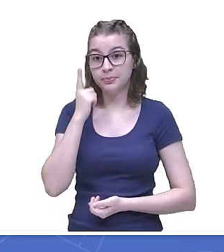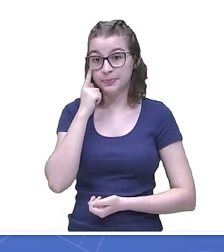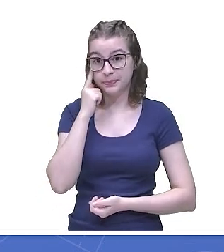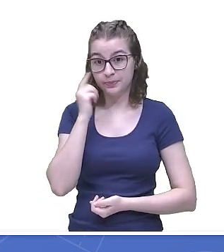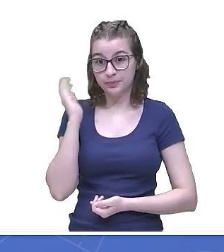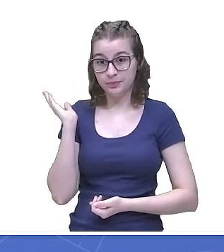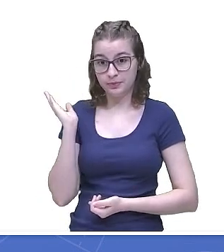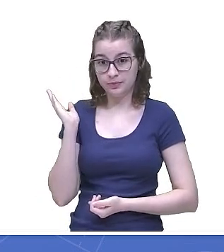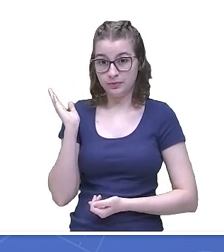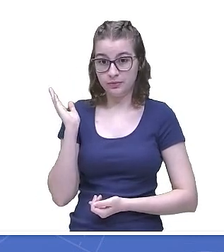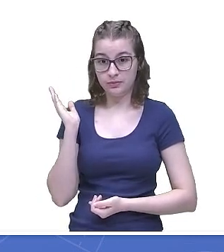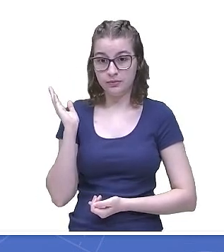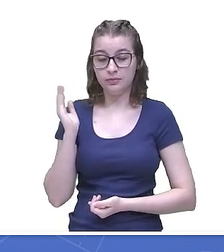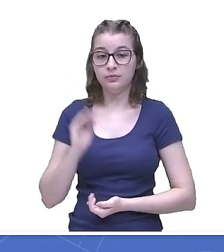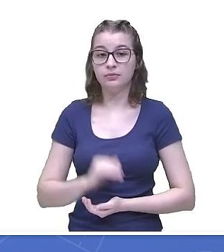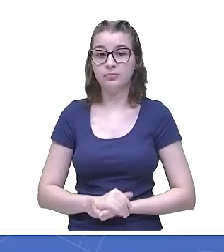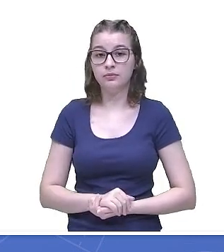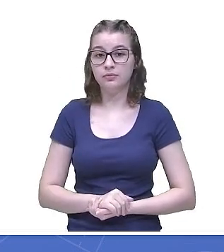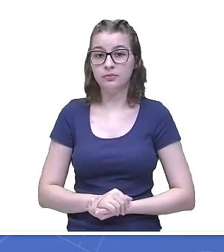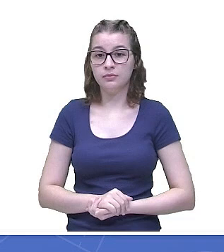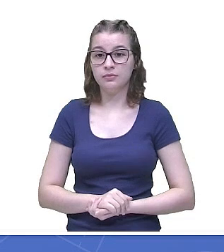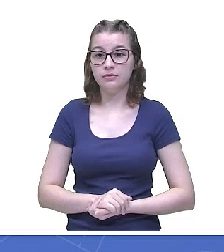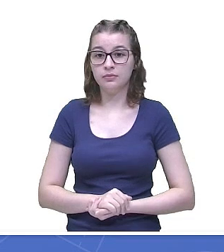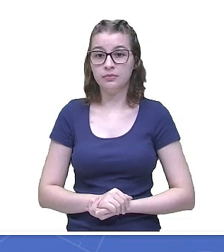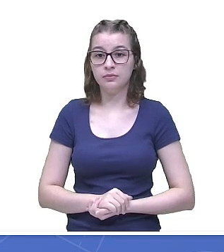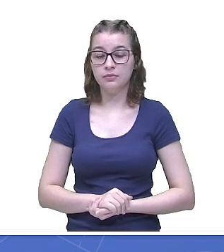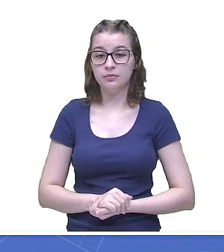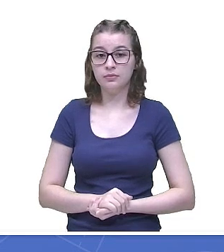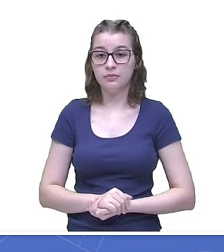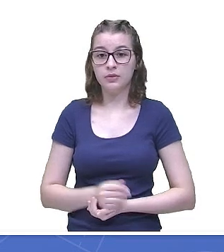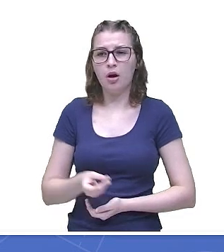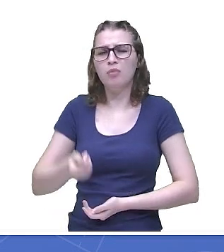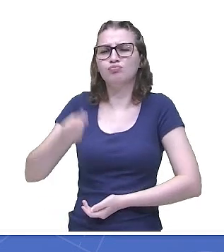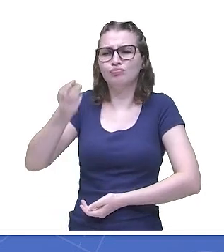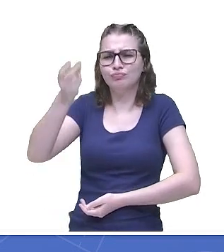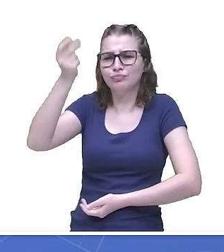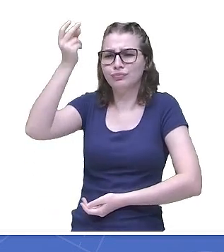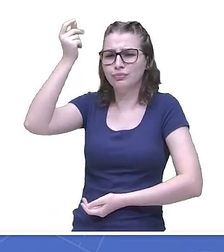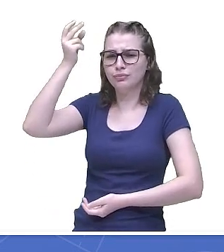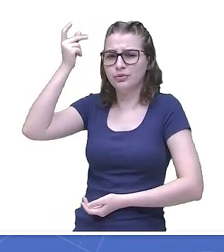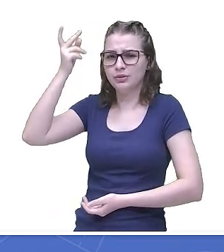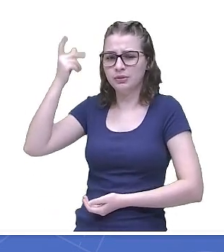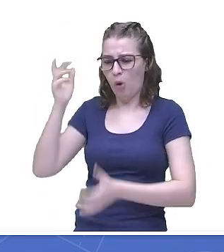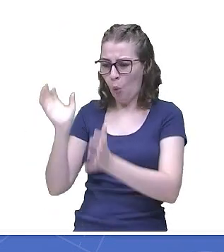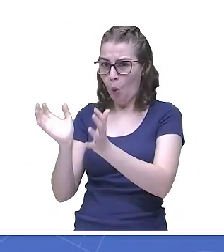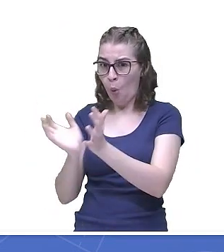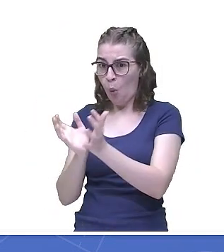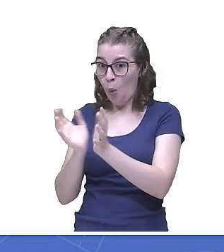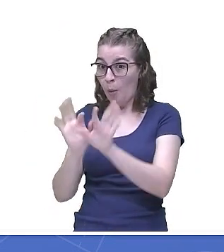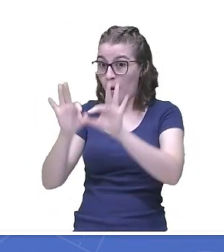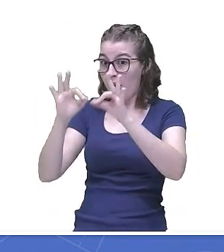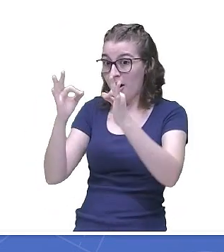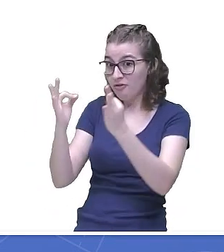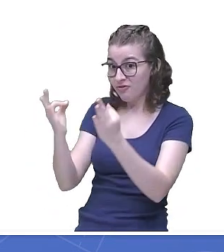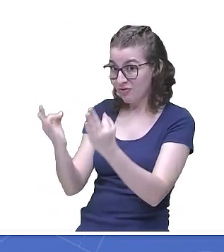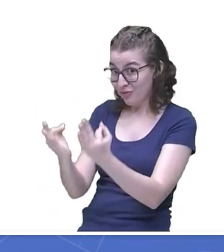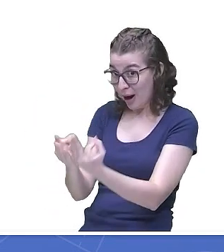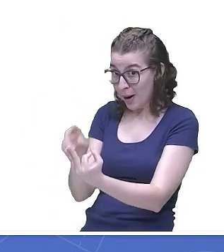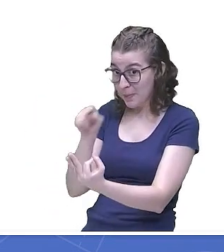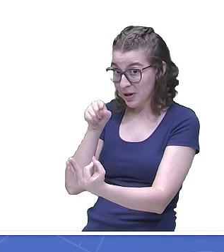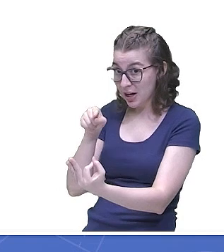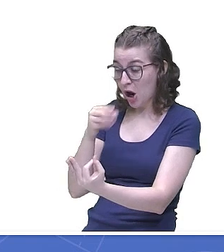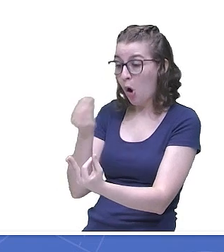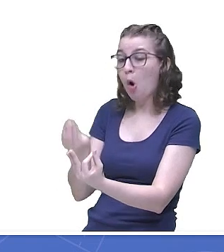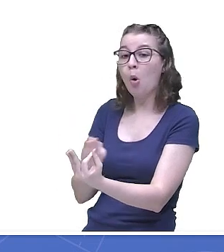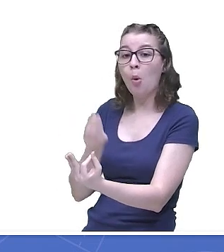Antigamente, para você, para um grupo de pai, mãe e filho ser reconhecido como família,